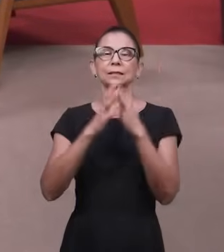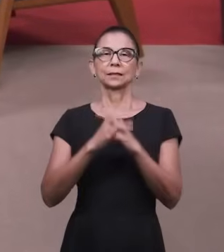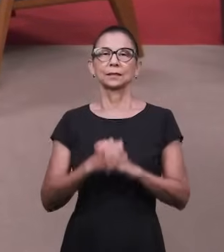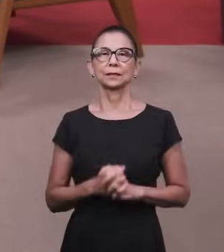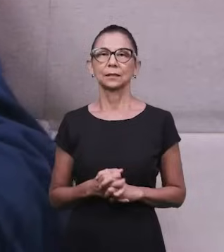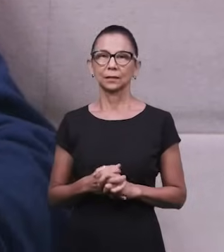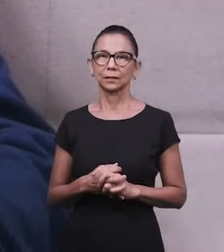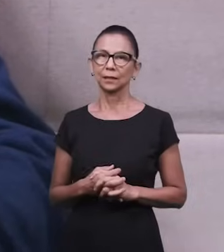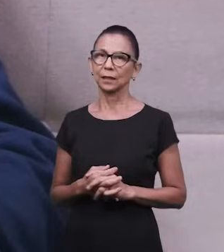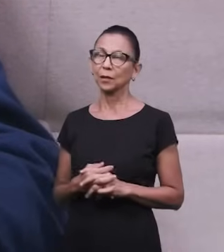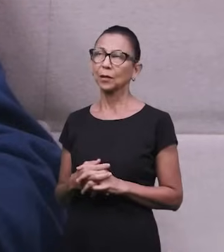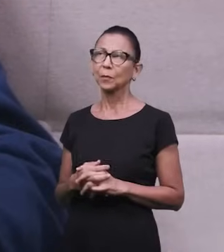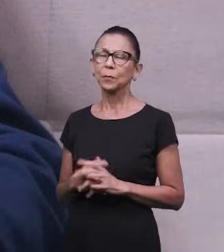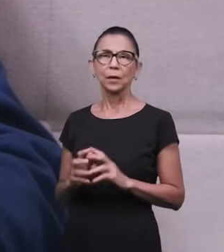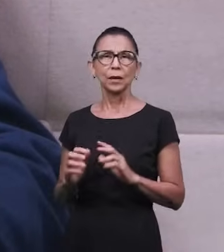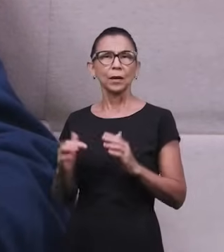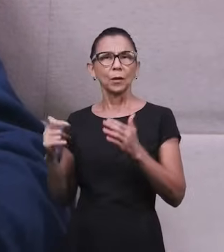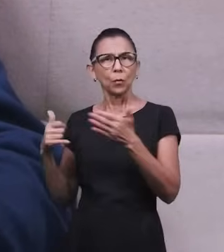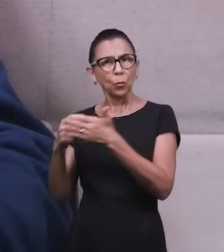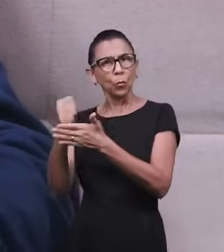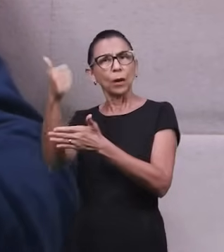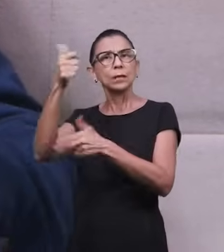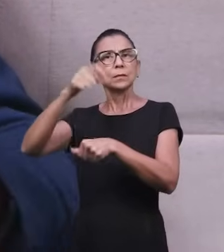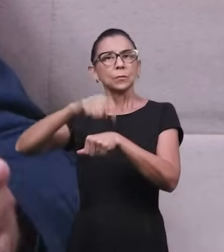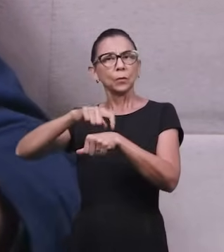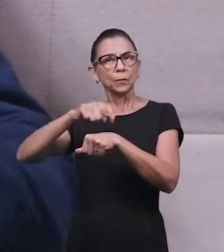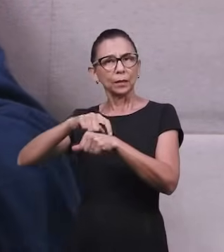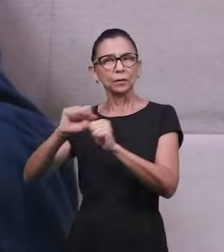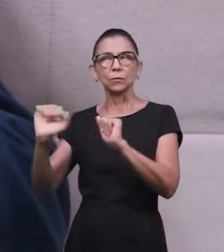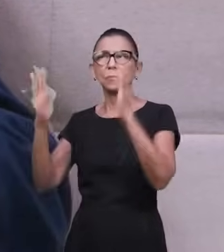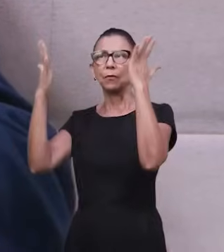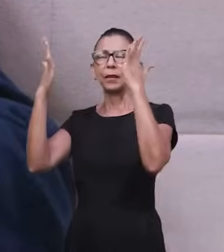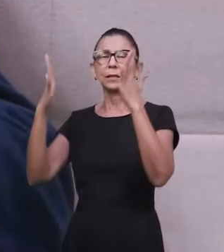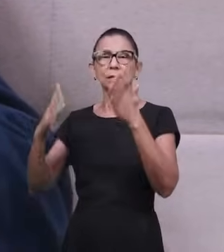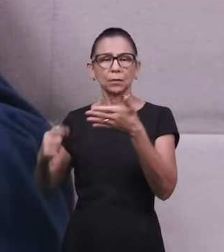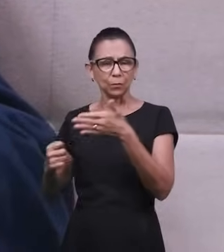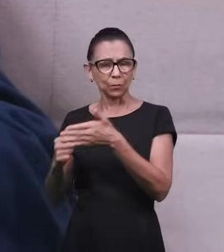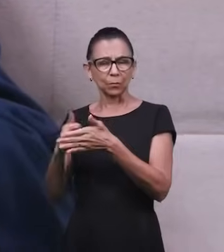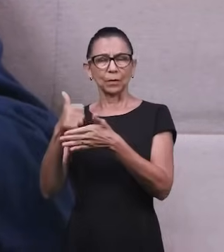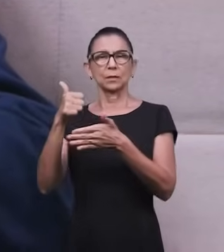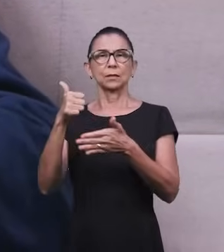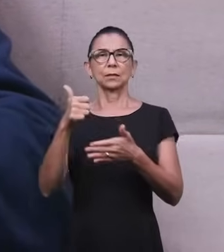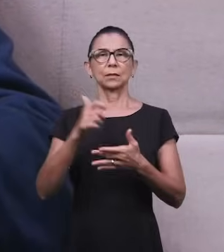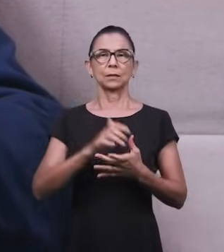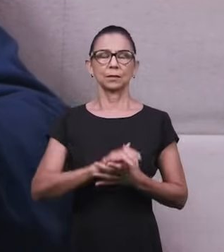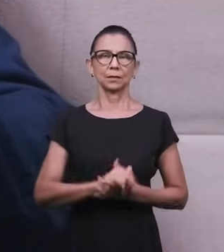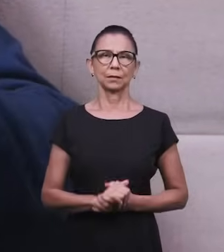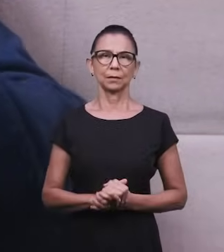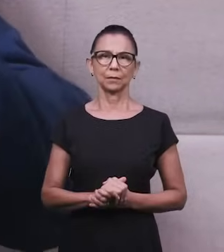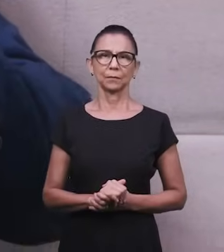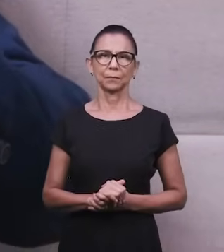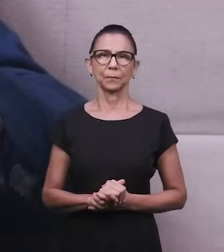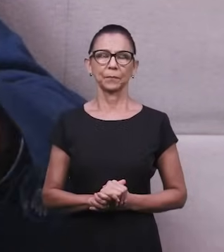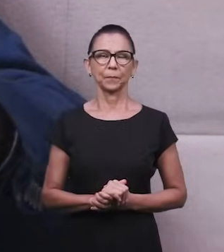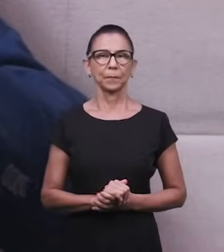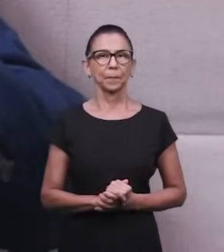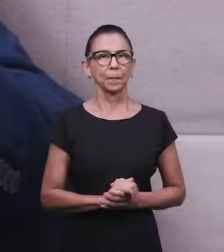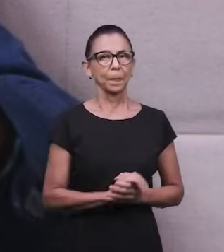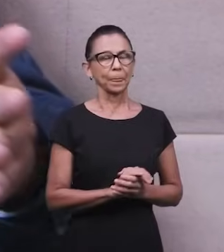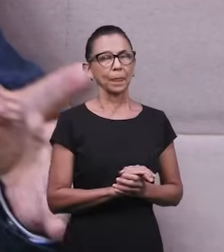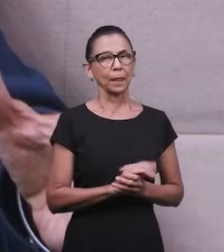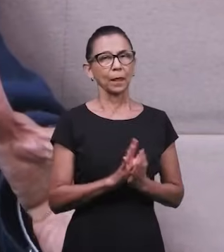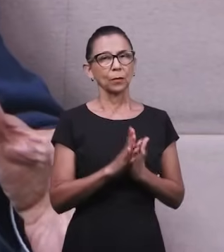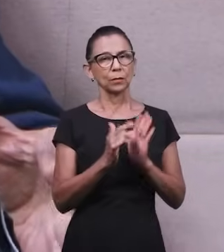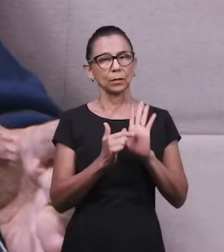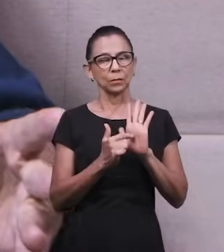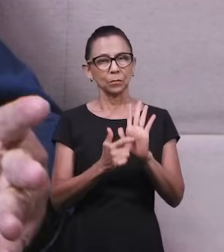Porque é chegada a hora da festa. Glória a Deus. O texto aponta com clareza. É evidente que a mirra